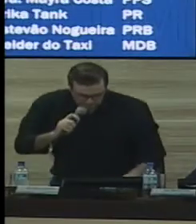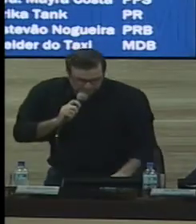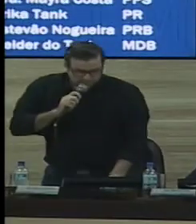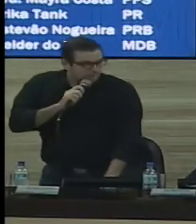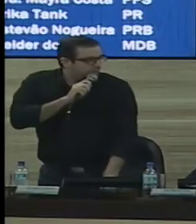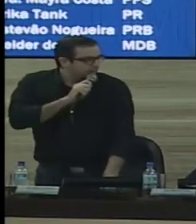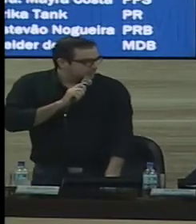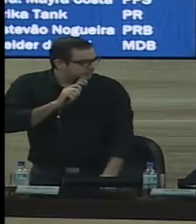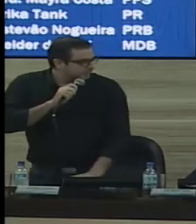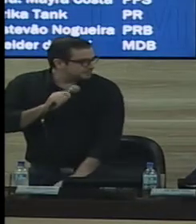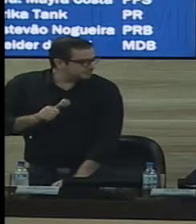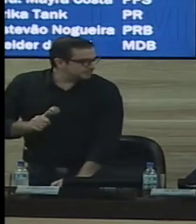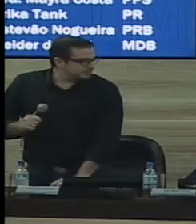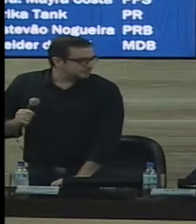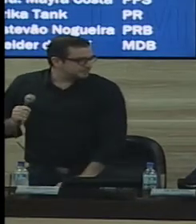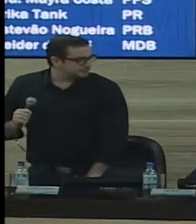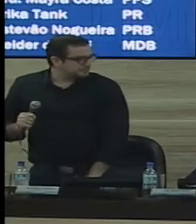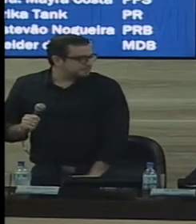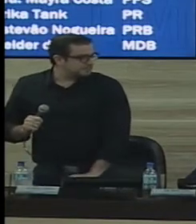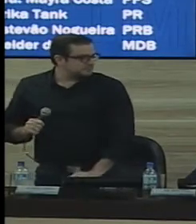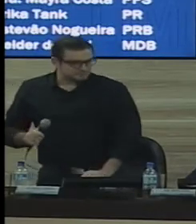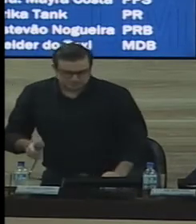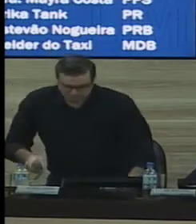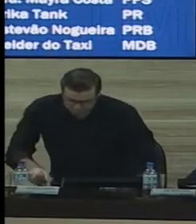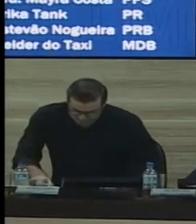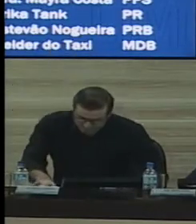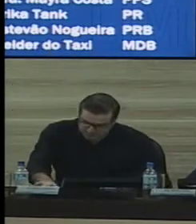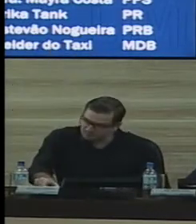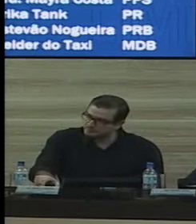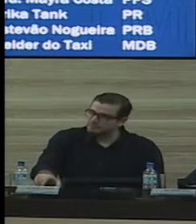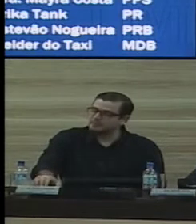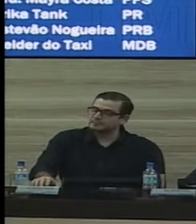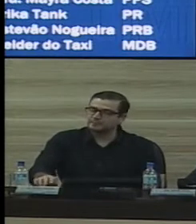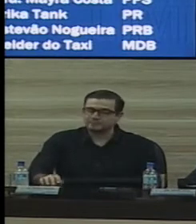Camargo. Desculpe. Lubogo.